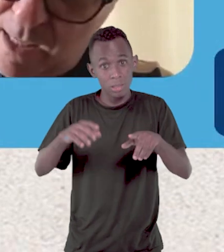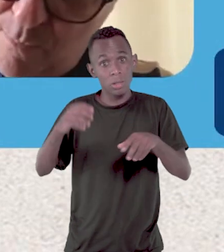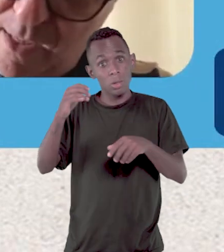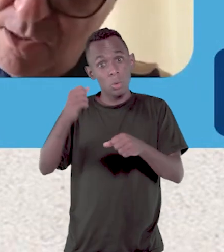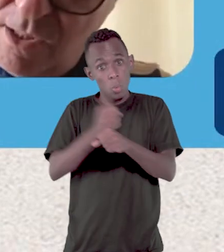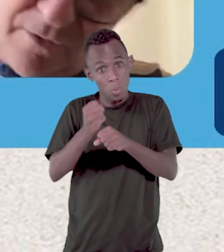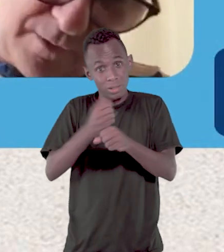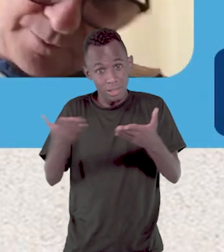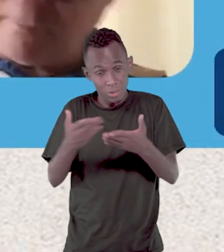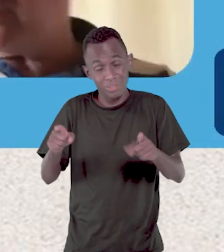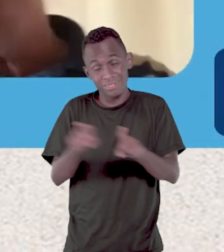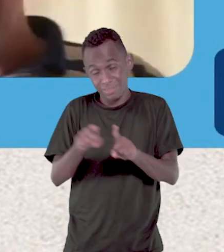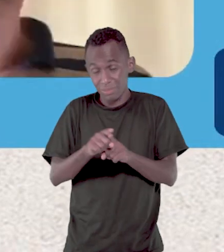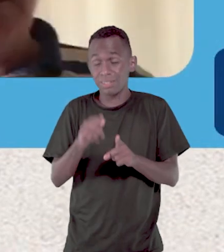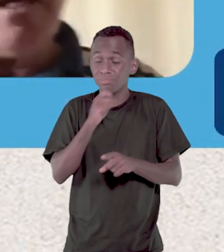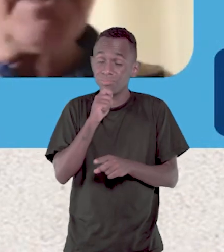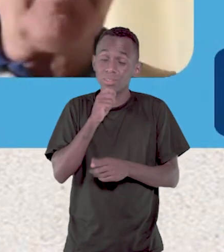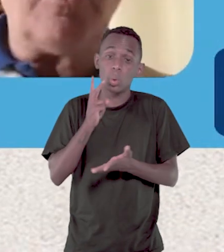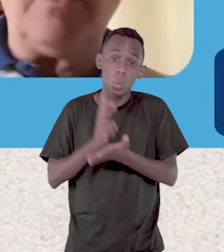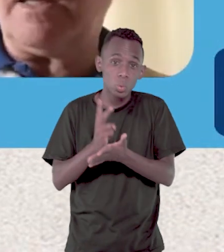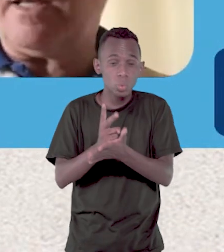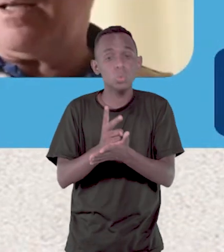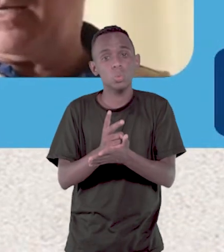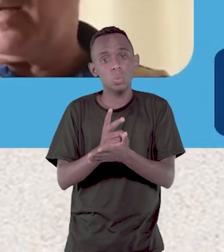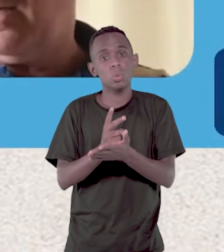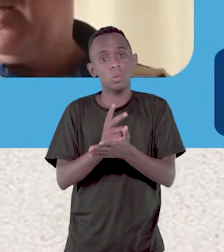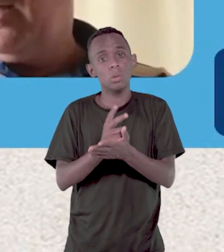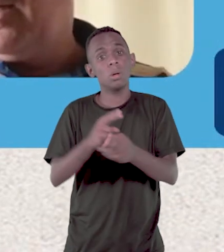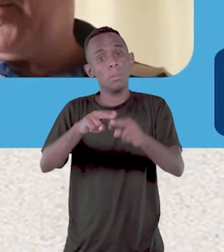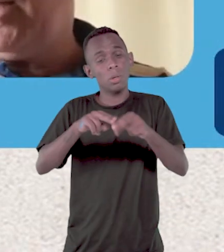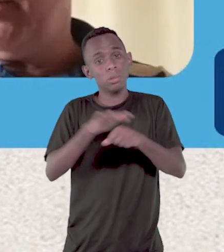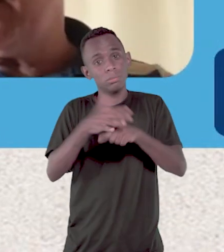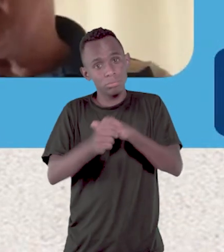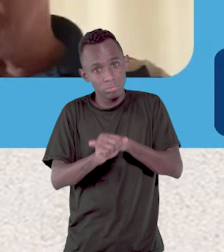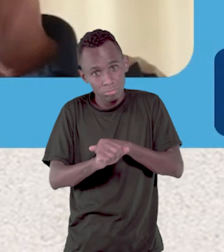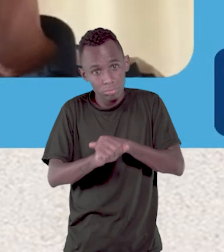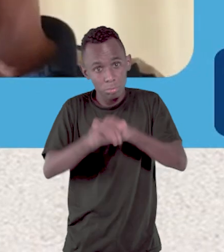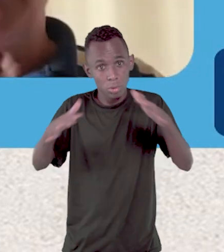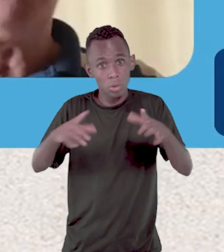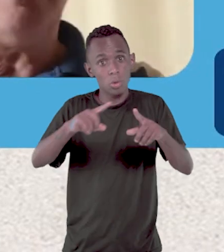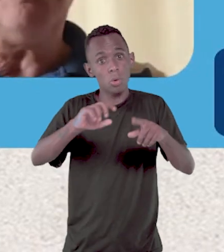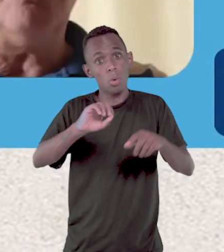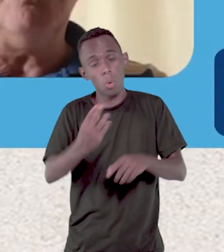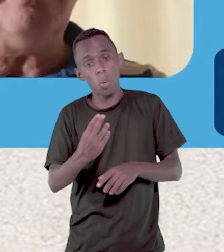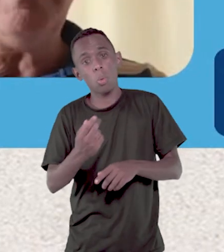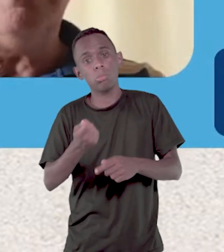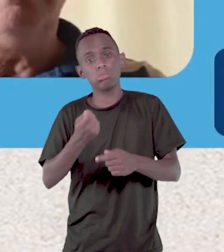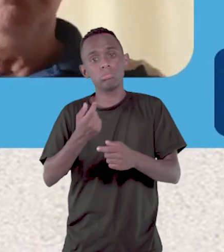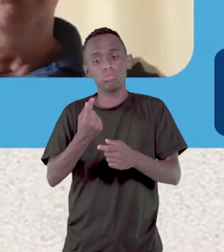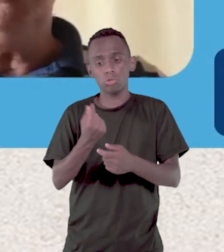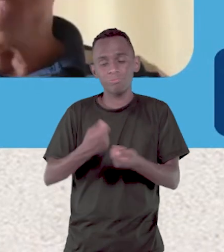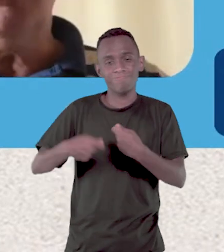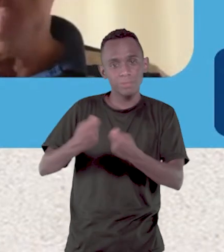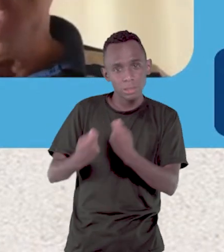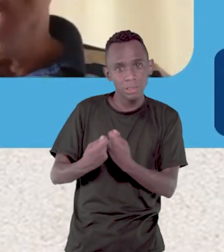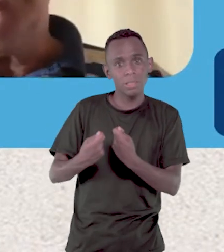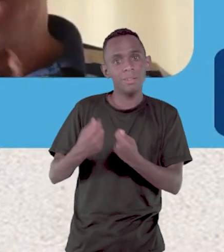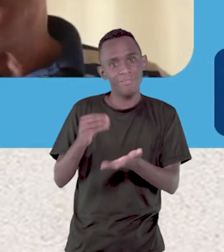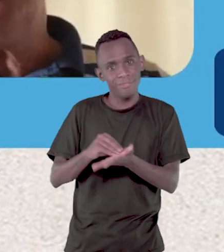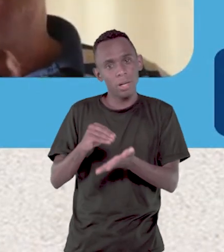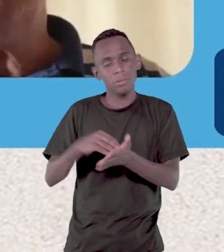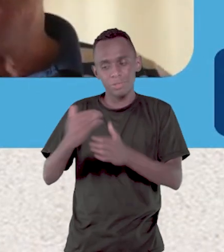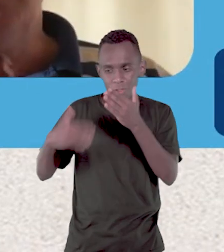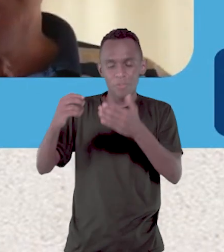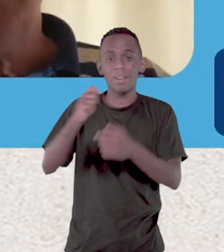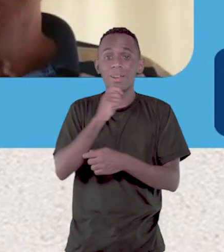maneira, impedidos, seja por conta da pandemia, seja por conta da questão econômica, né? Então,